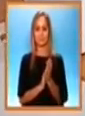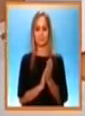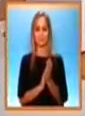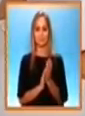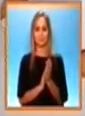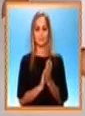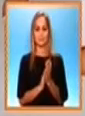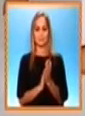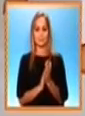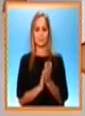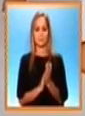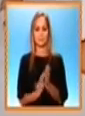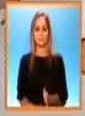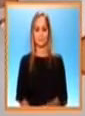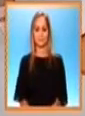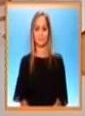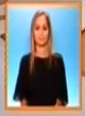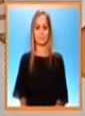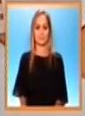Olá, bem-vindo.